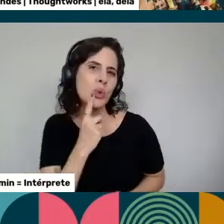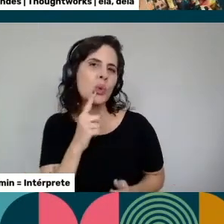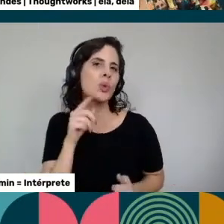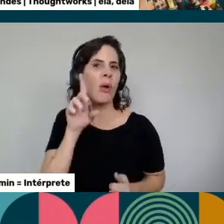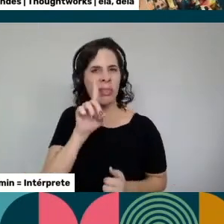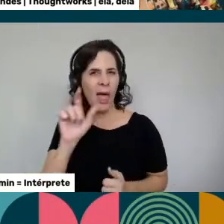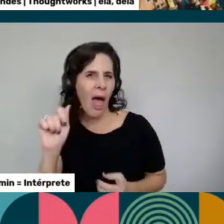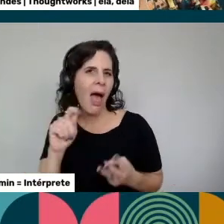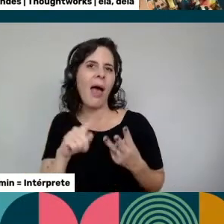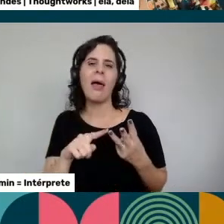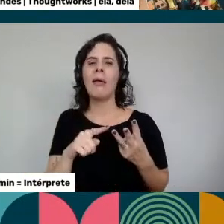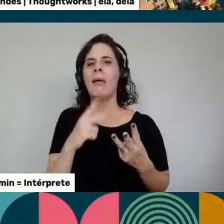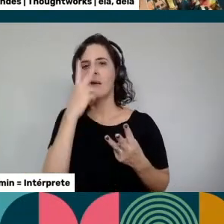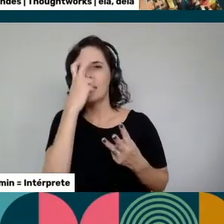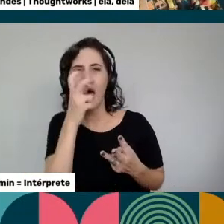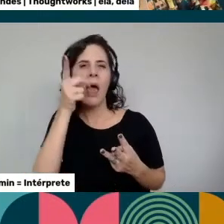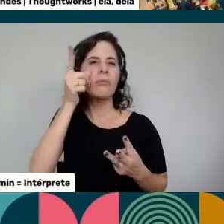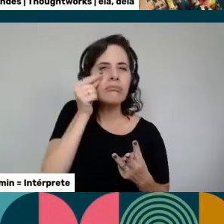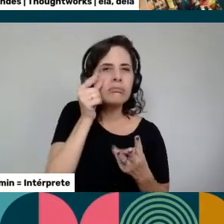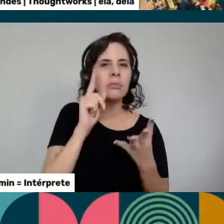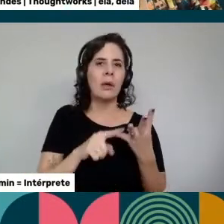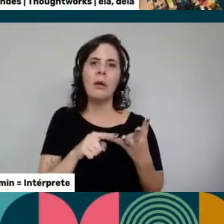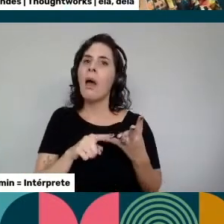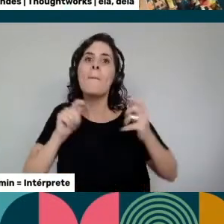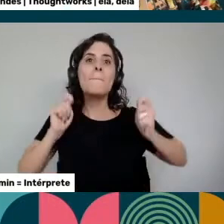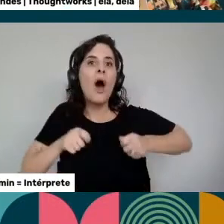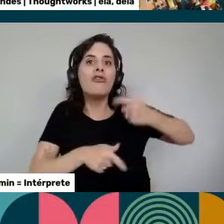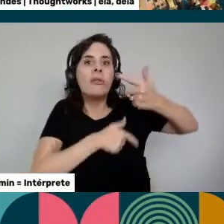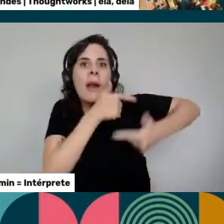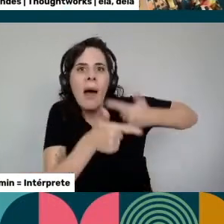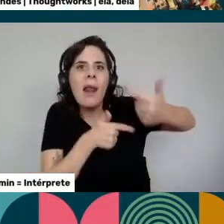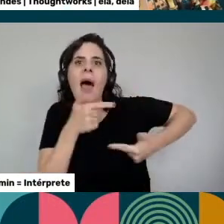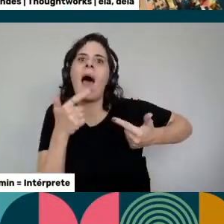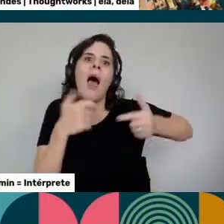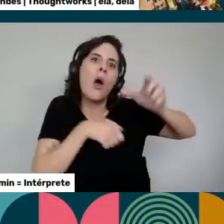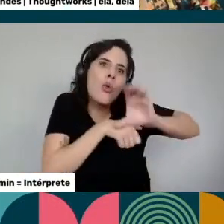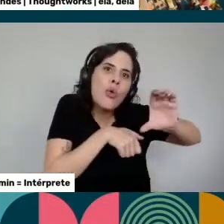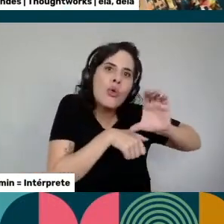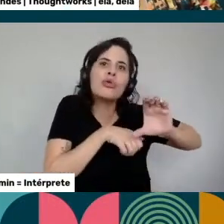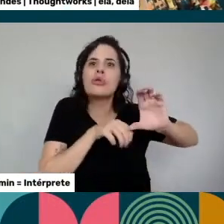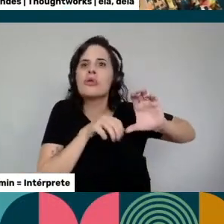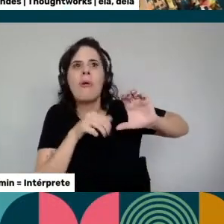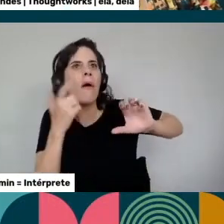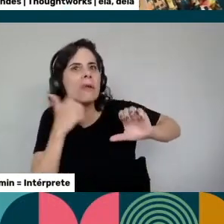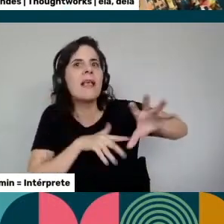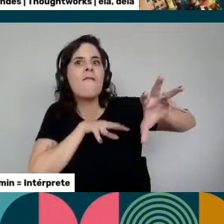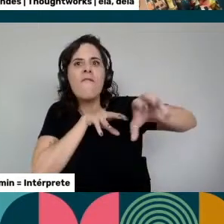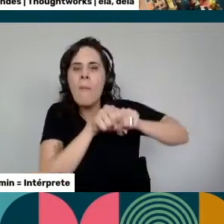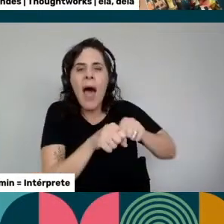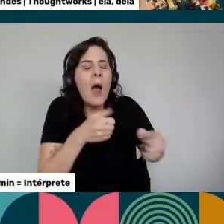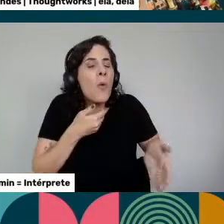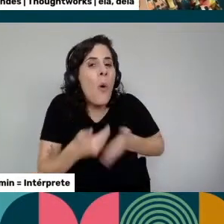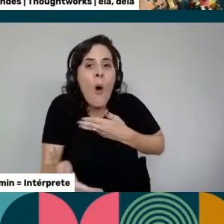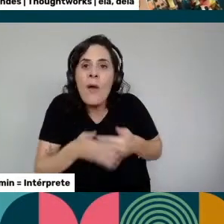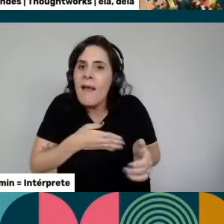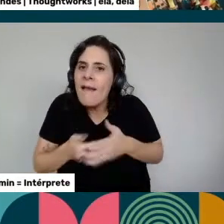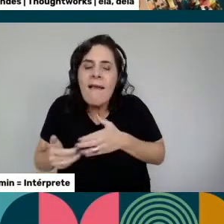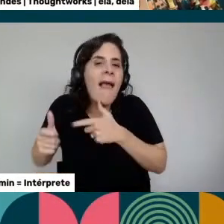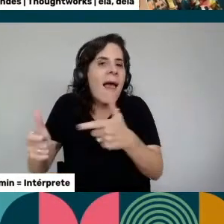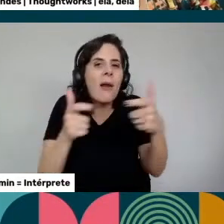se capacitar e trabalhar de qualquer lugar do mundo em tecnologia e promover a sua independência e sua